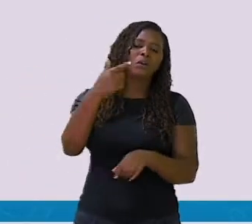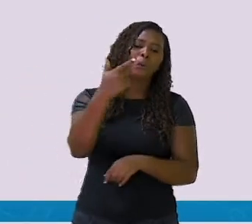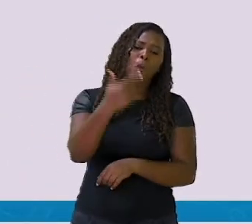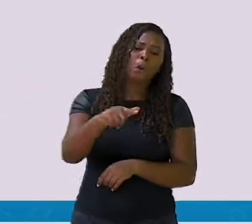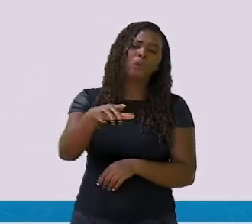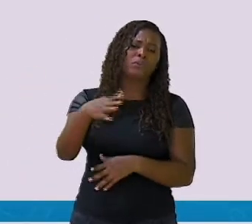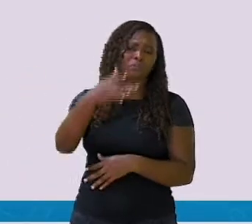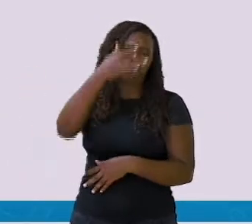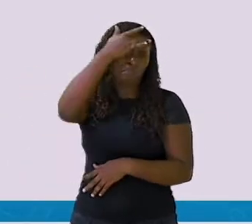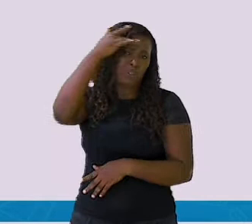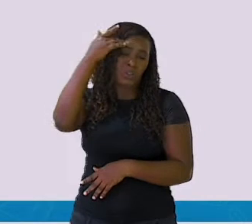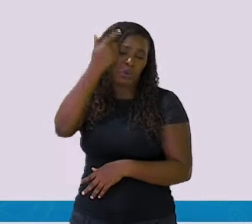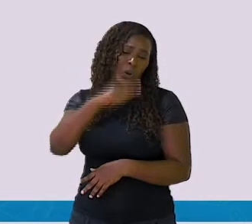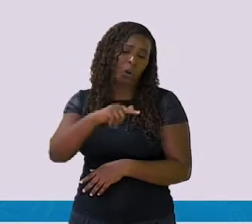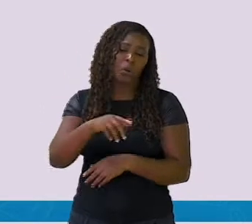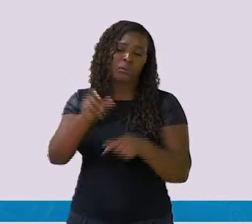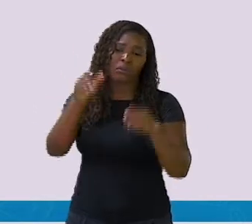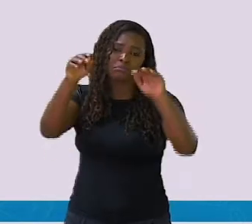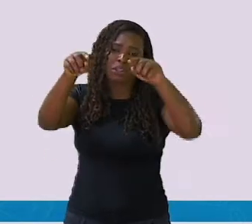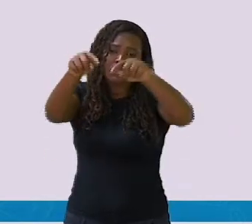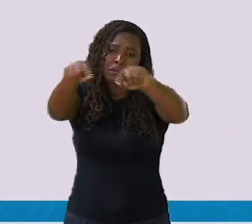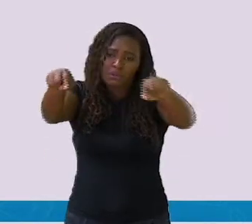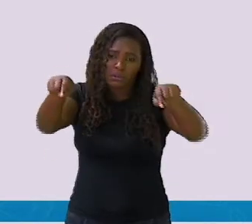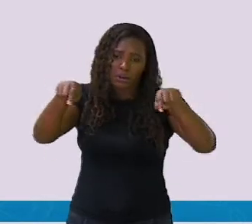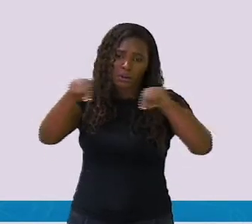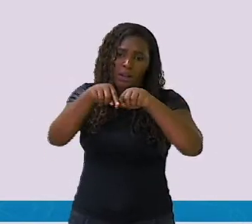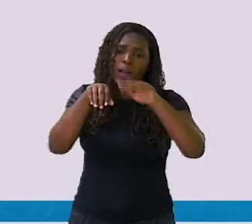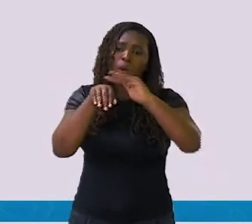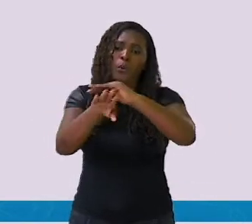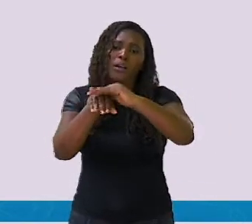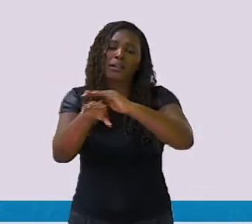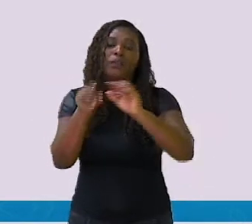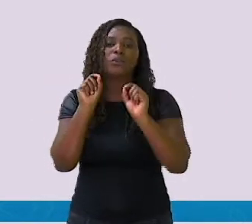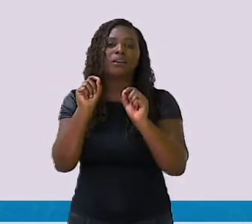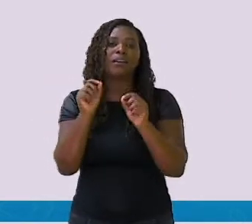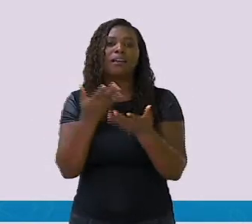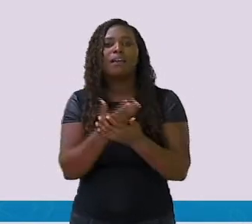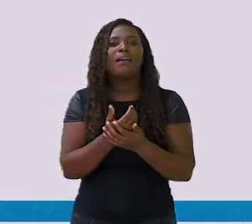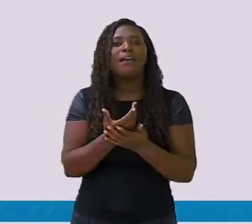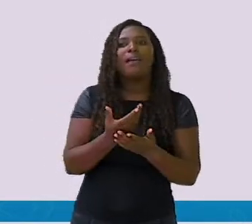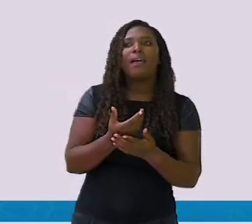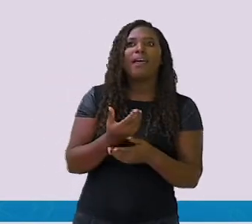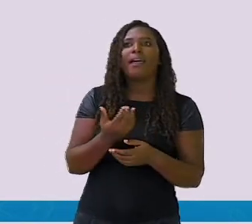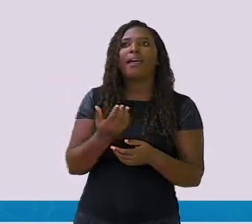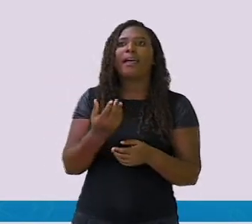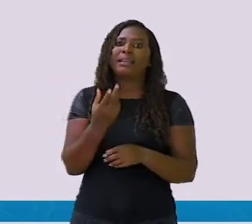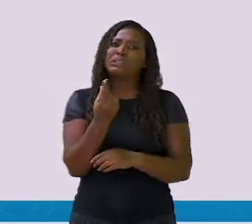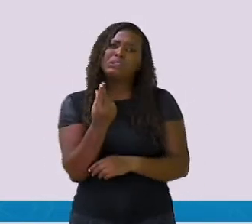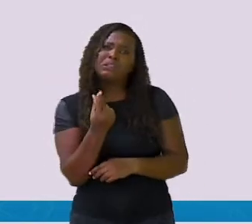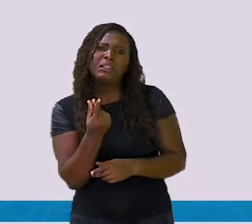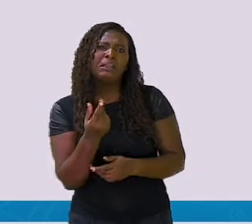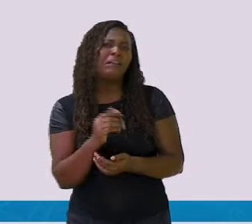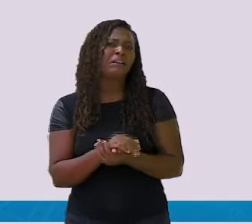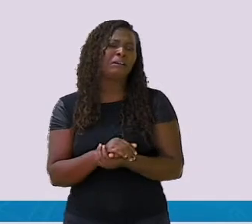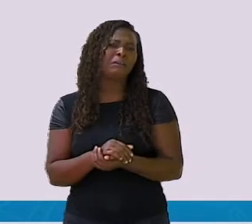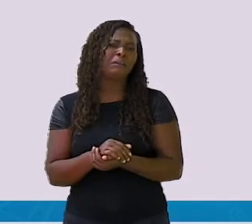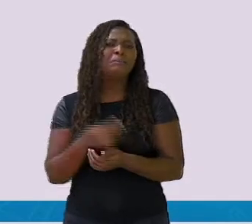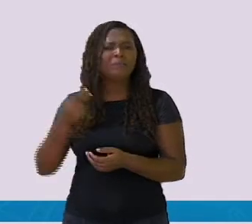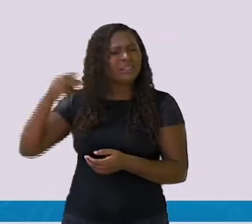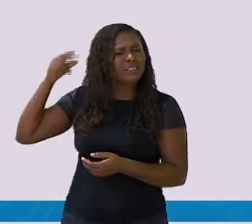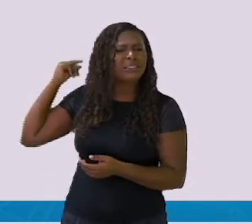moedas, coisas mais antigas, eles guardavam. Então, eles tinham o que era chamado de gabinetes, é um